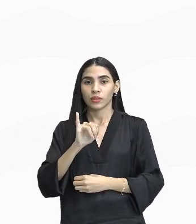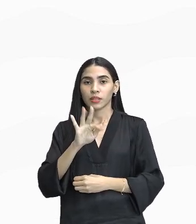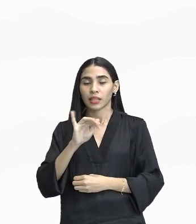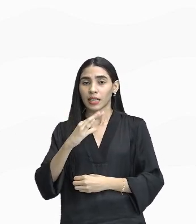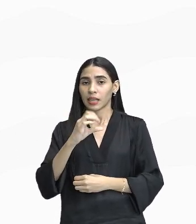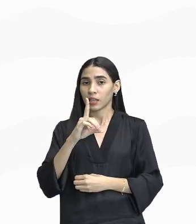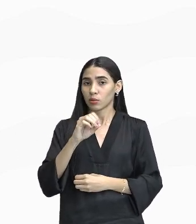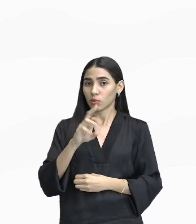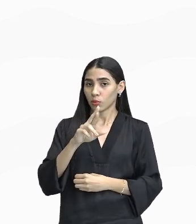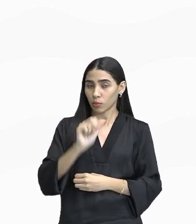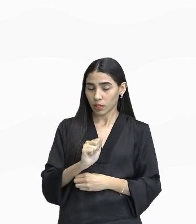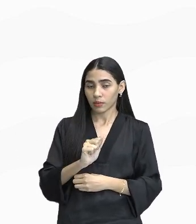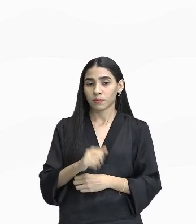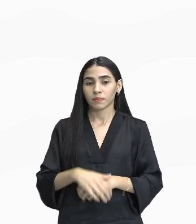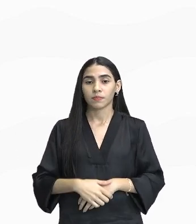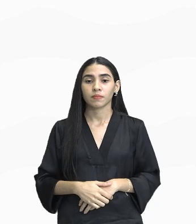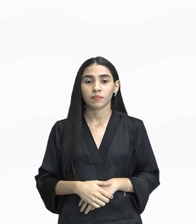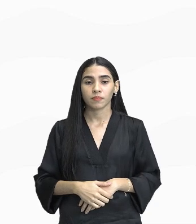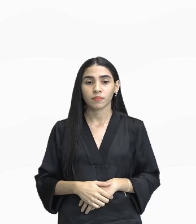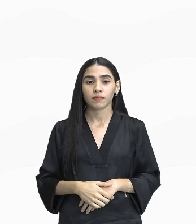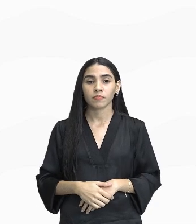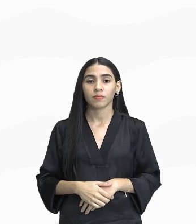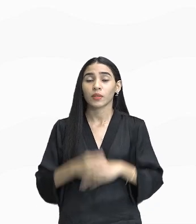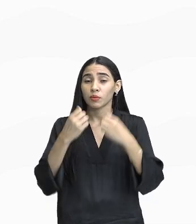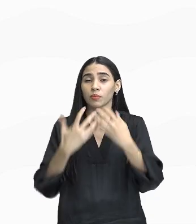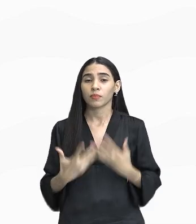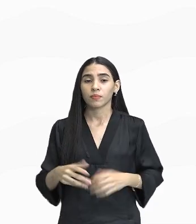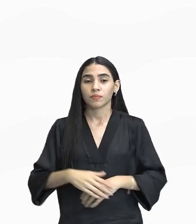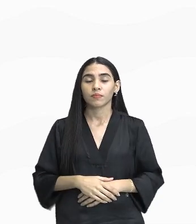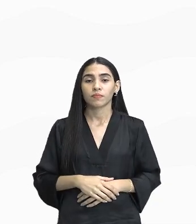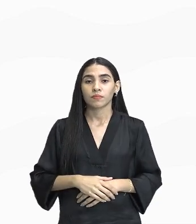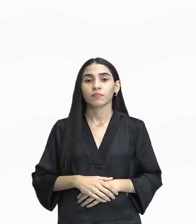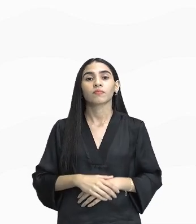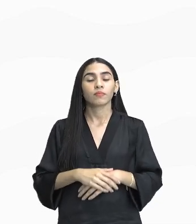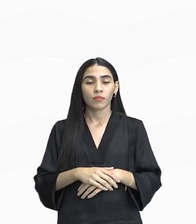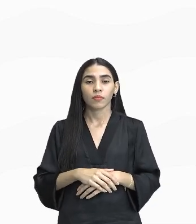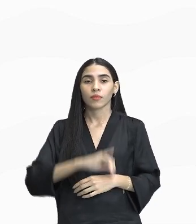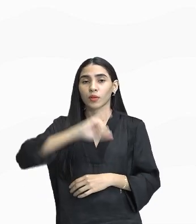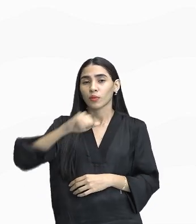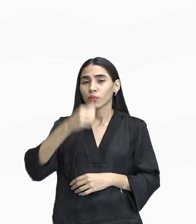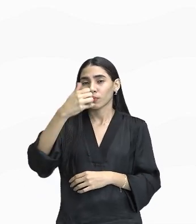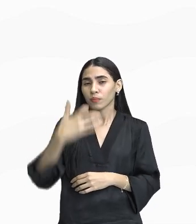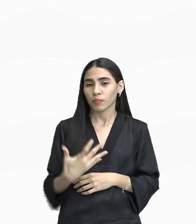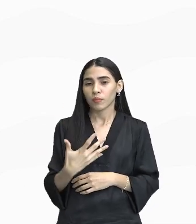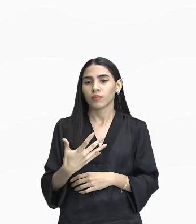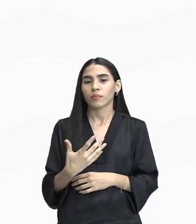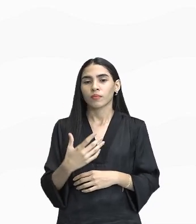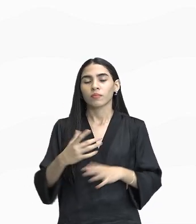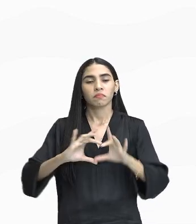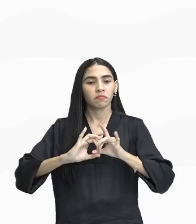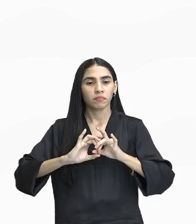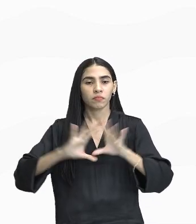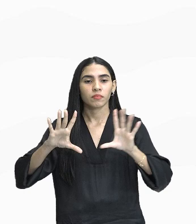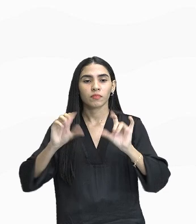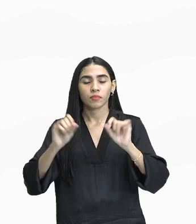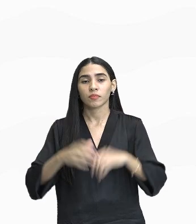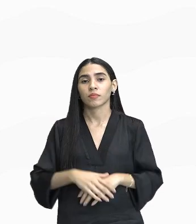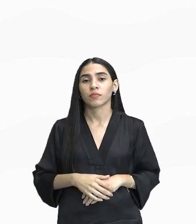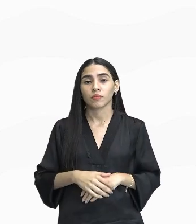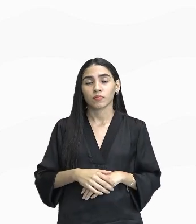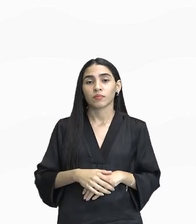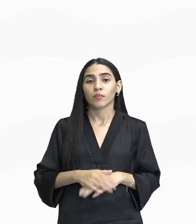e o seu discípulo Abric. E ele diz o seguinte, que a função justificadora, ela permite que